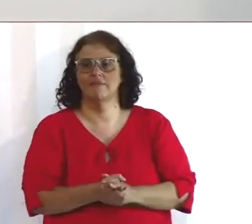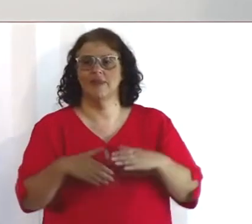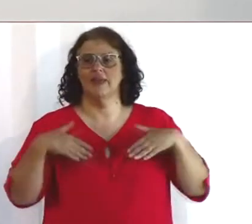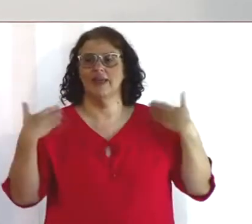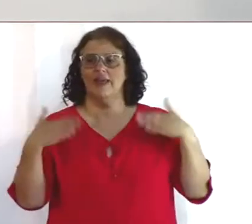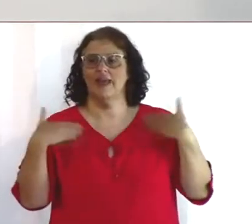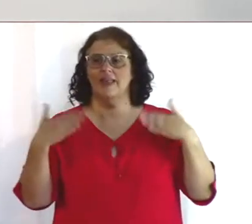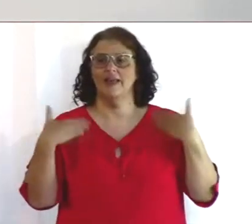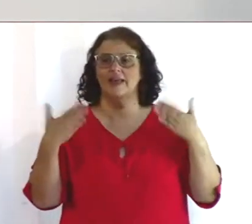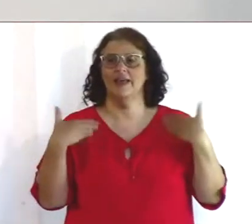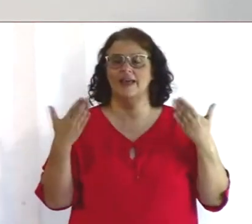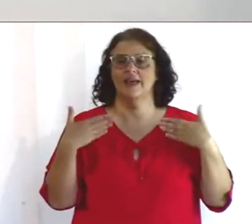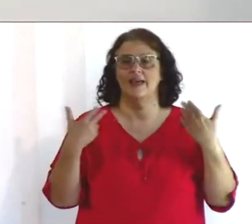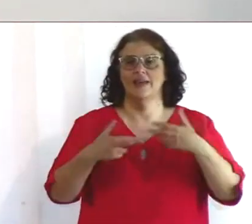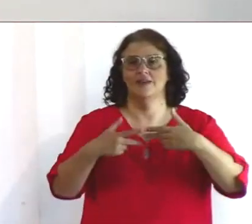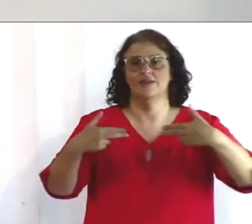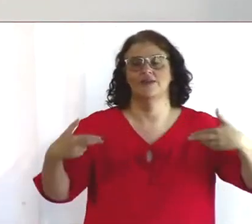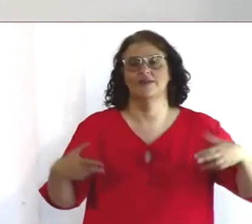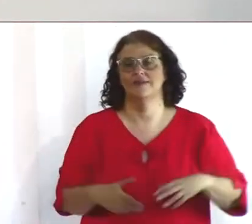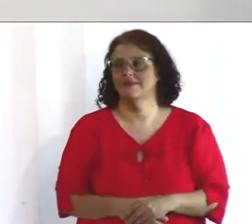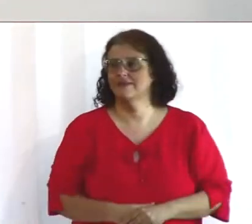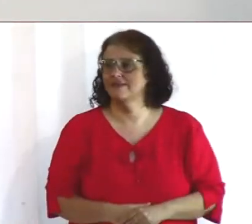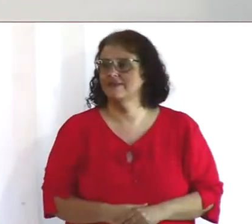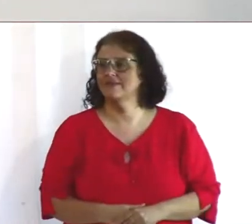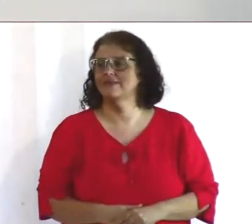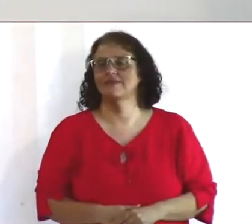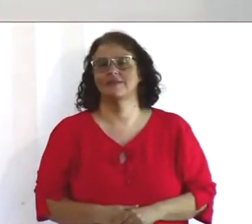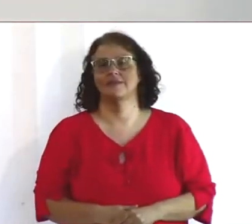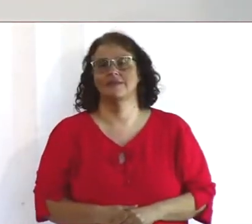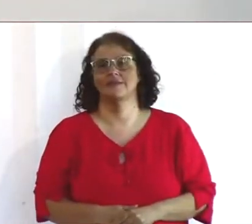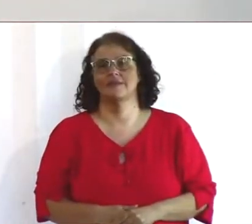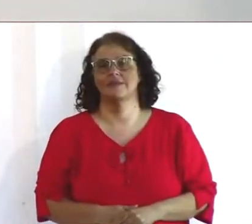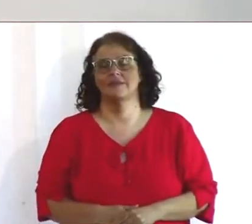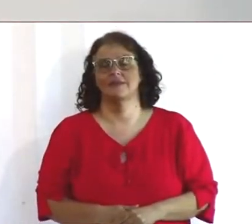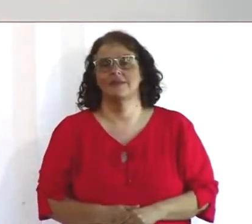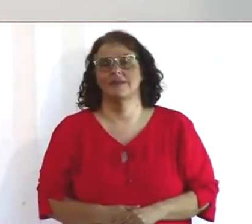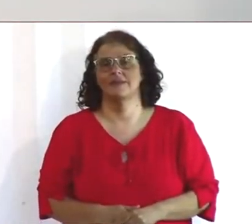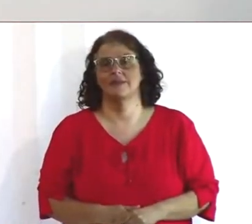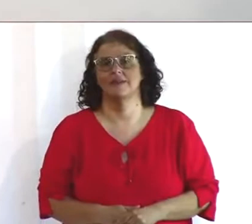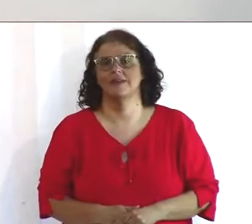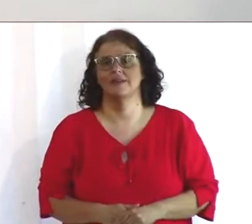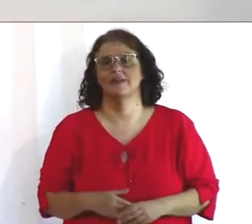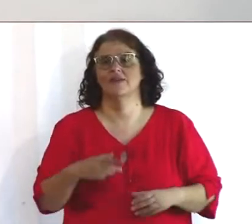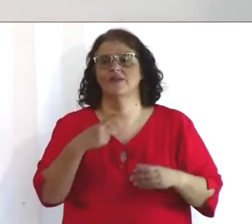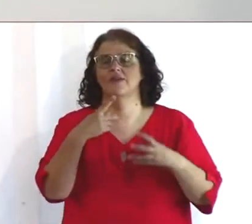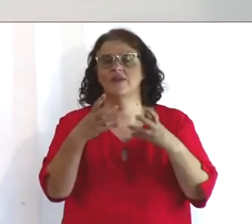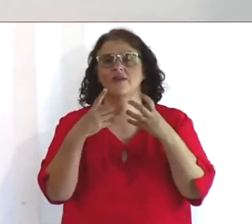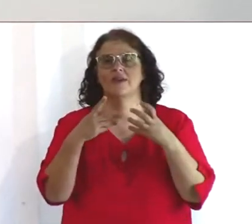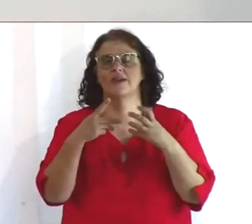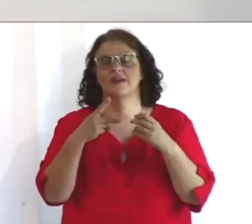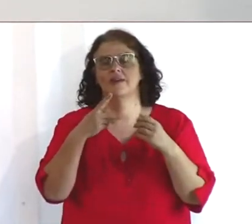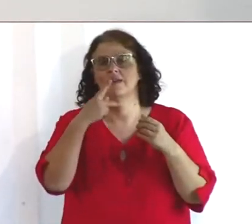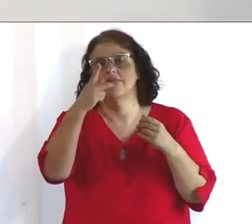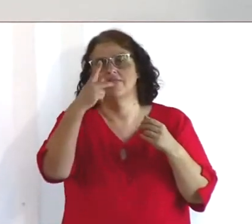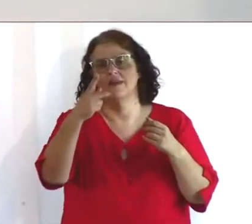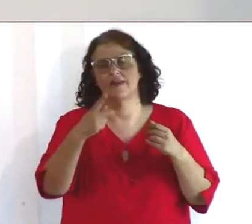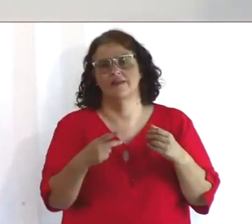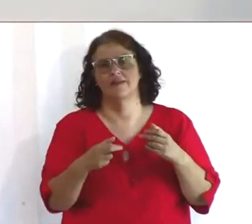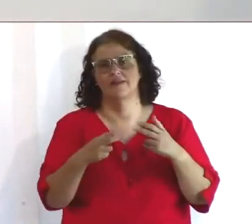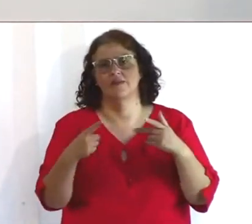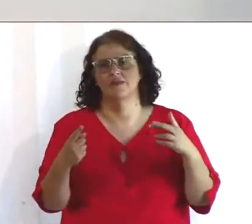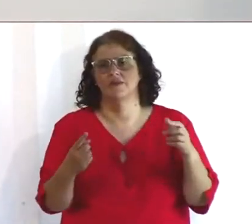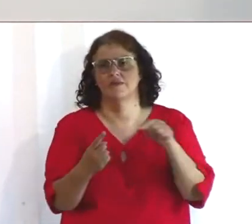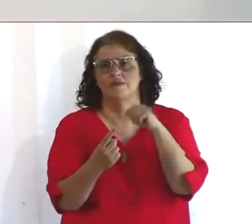nas coisas dele. E eu gostaria de levar a uma reflexão muito objetiva. Meus